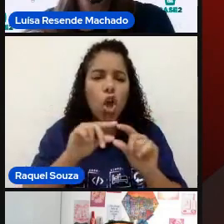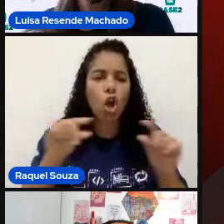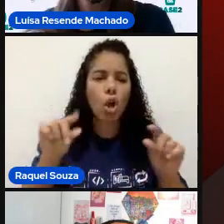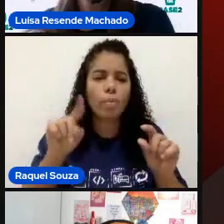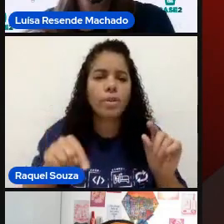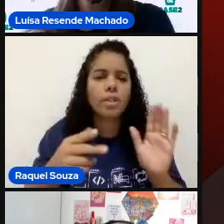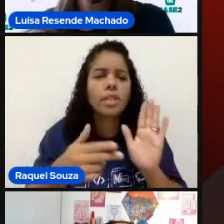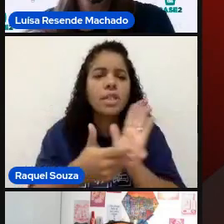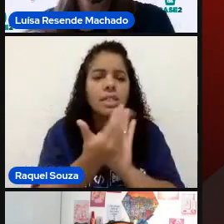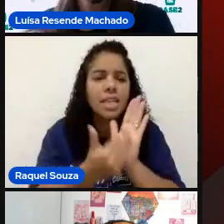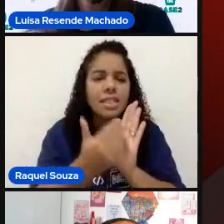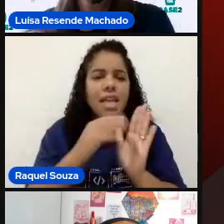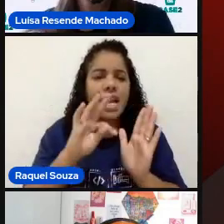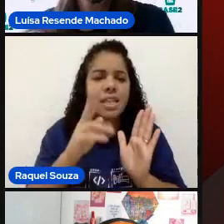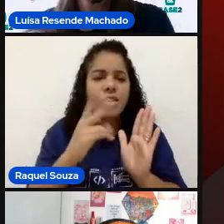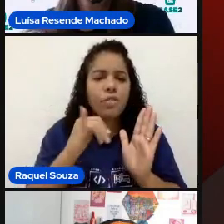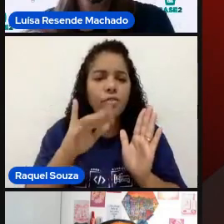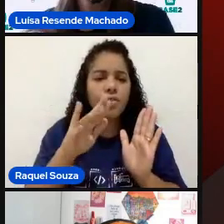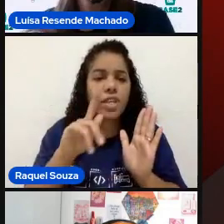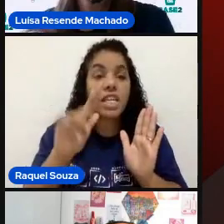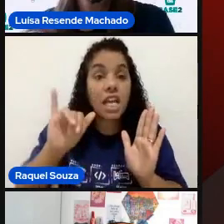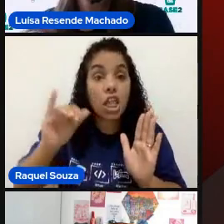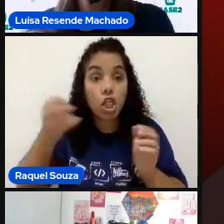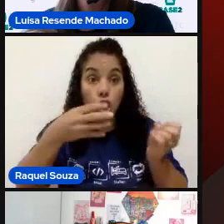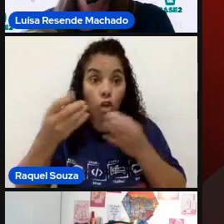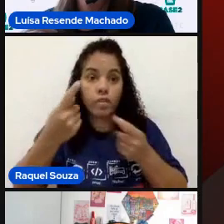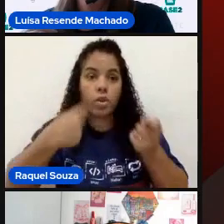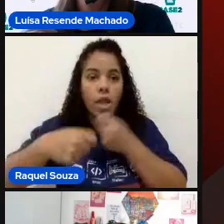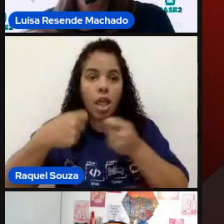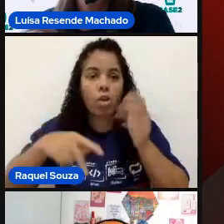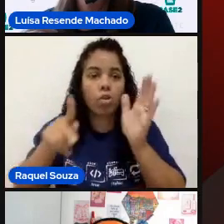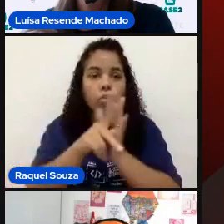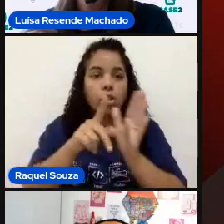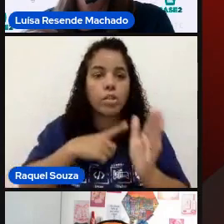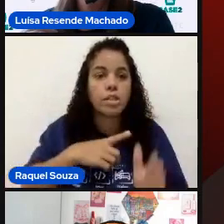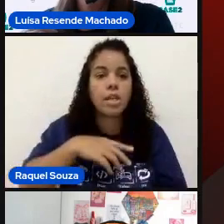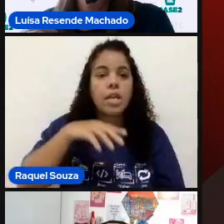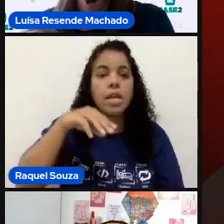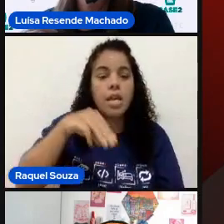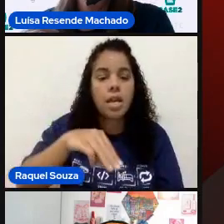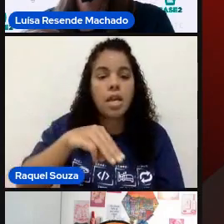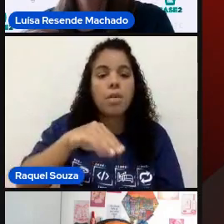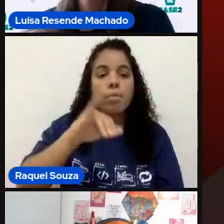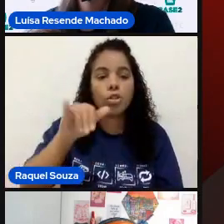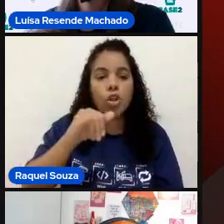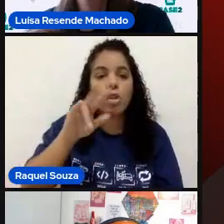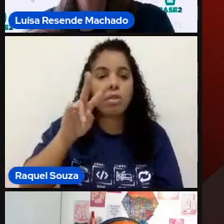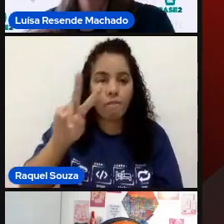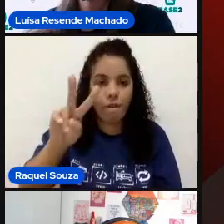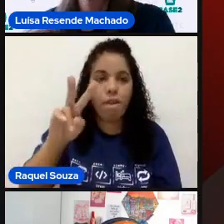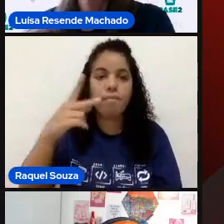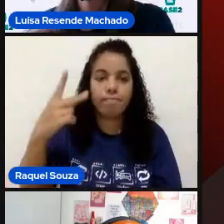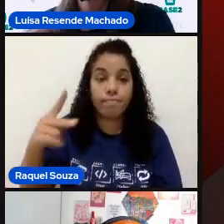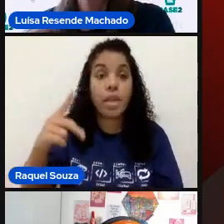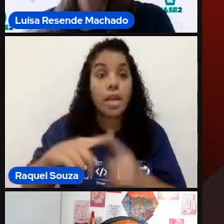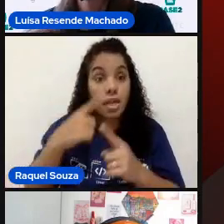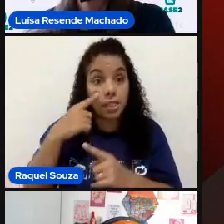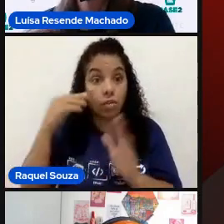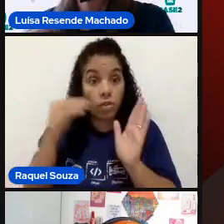livro Design Thinking, Inovação em Negócios, que é da MJV. Se você jogar